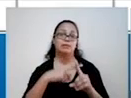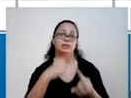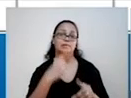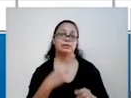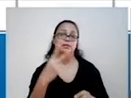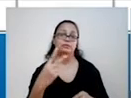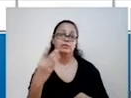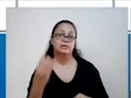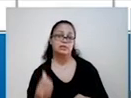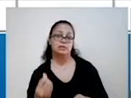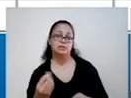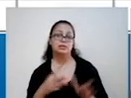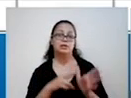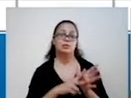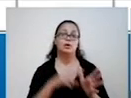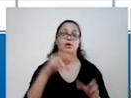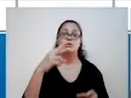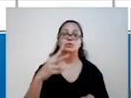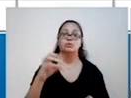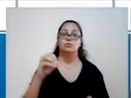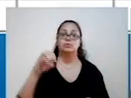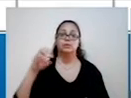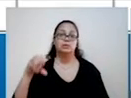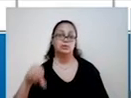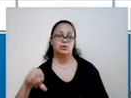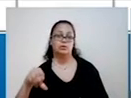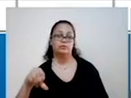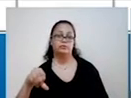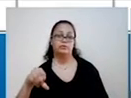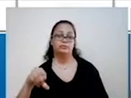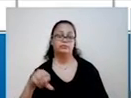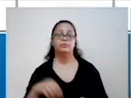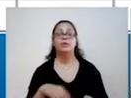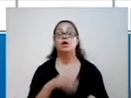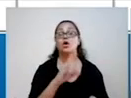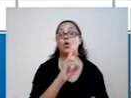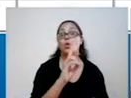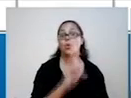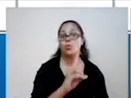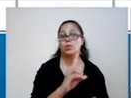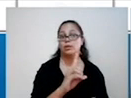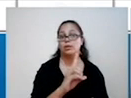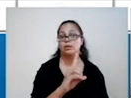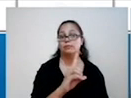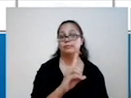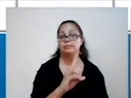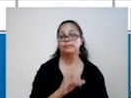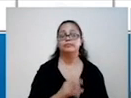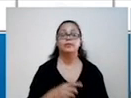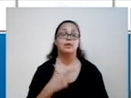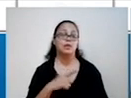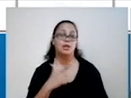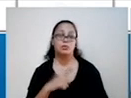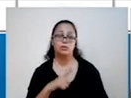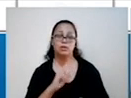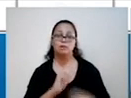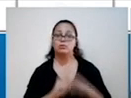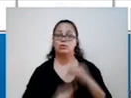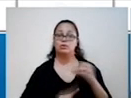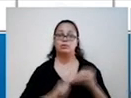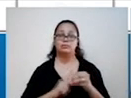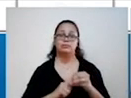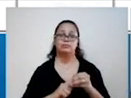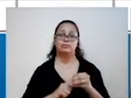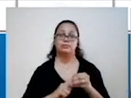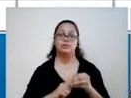igual a 209. No segundo elemento E, nós também não temos o número atômico. E o número atômico é